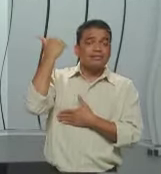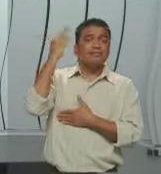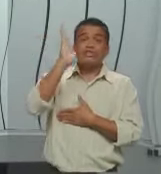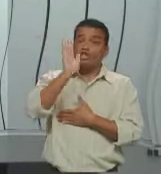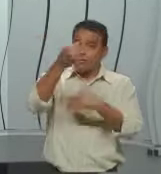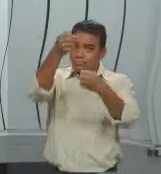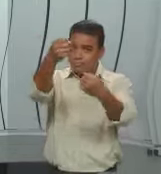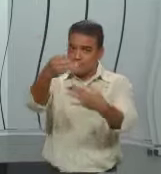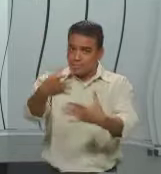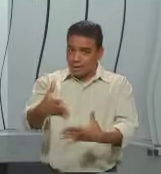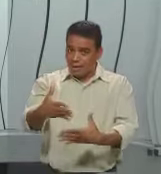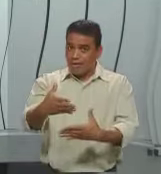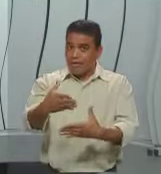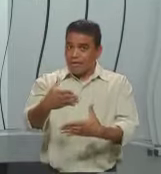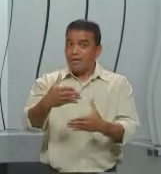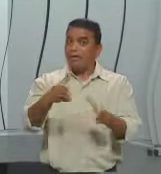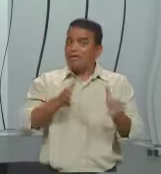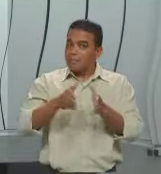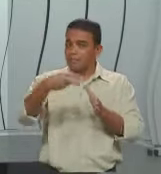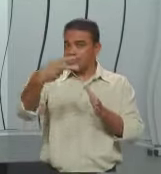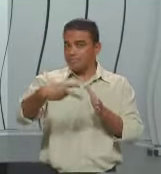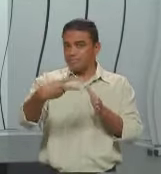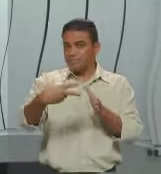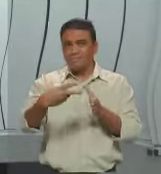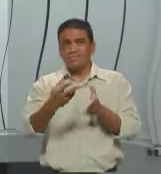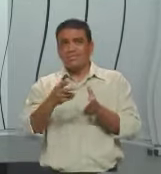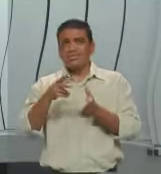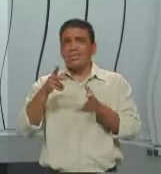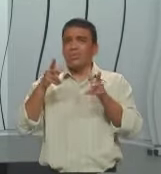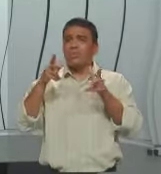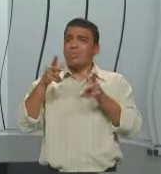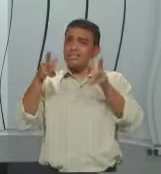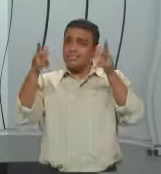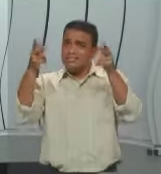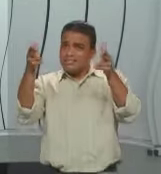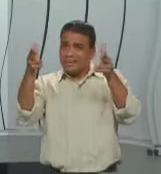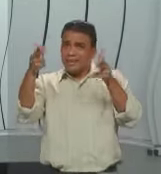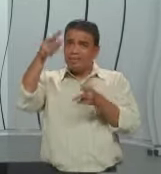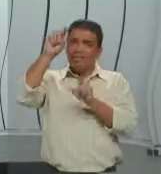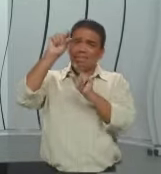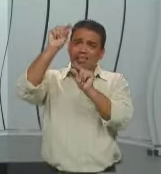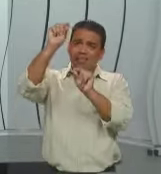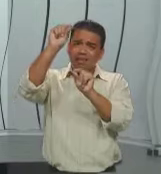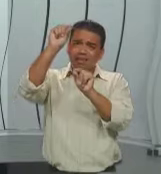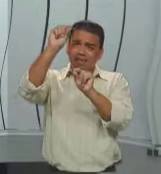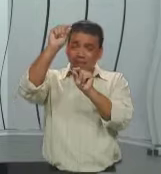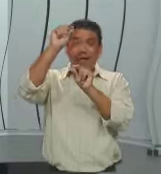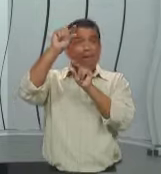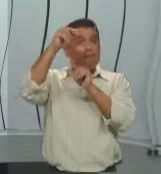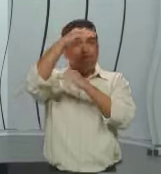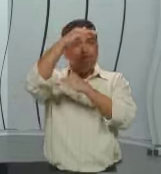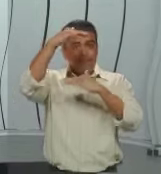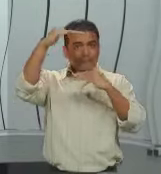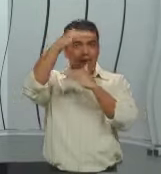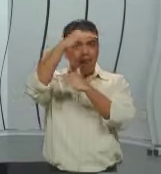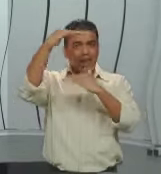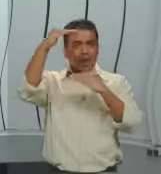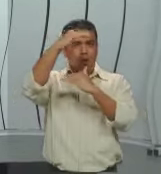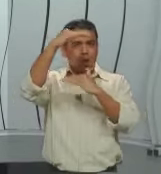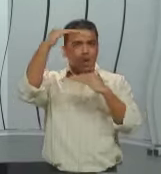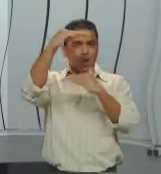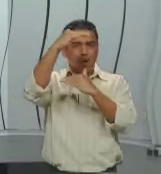que a tensão vai ser a mesma? É no circuito sério ou no paralelo? Perdão, gente, no circuito paralelo, né? Então, esse é